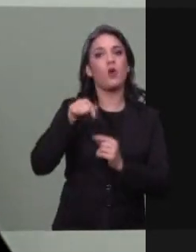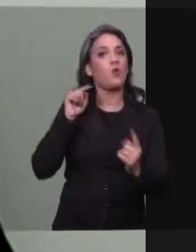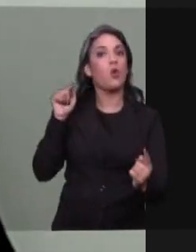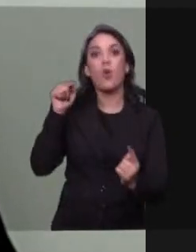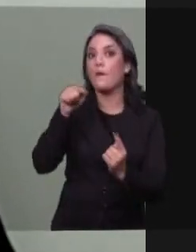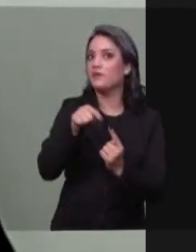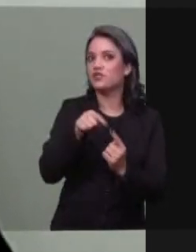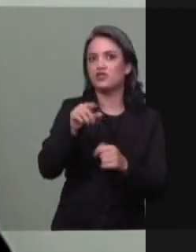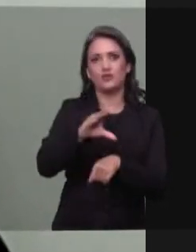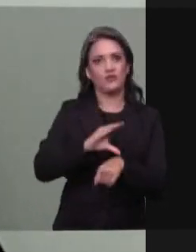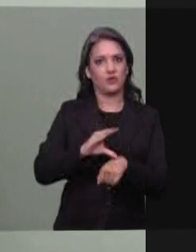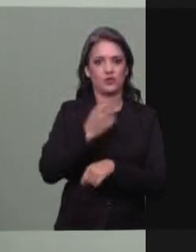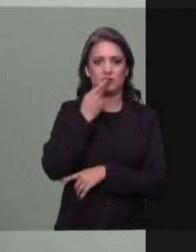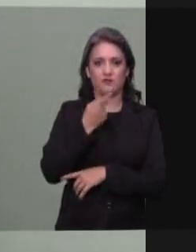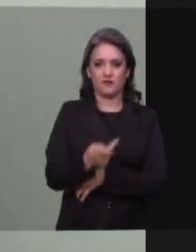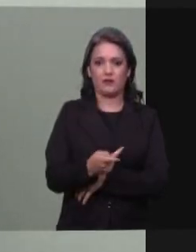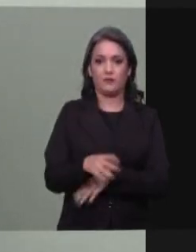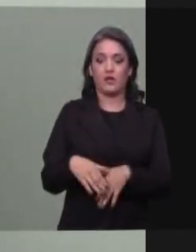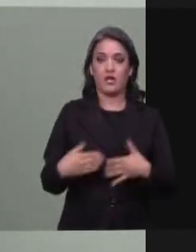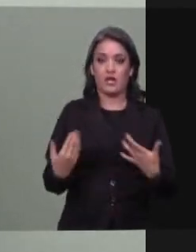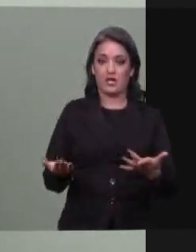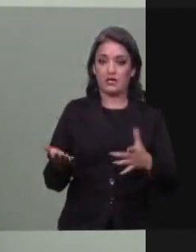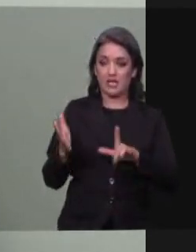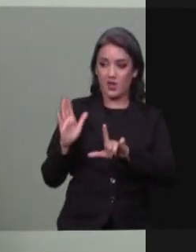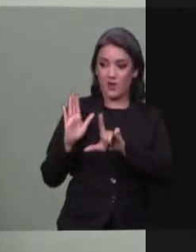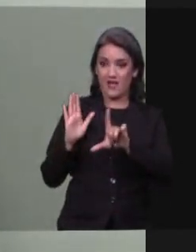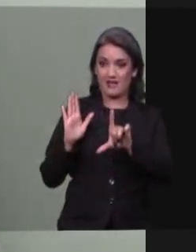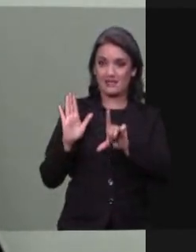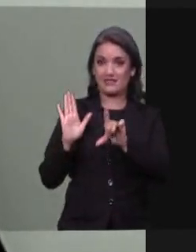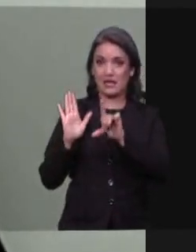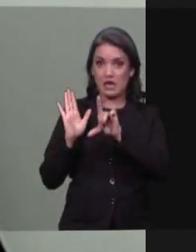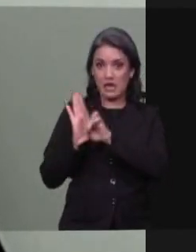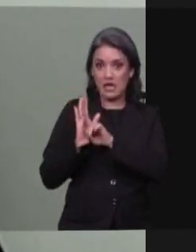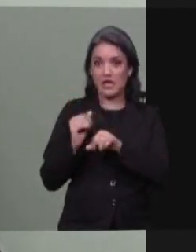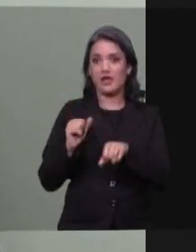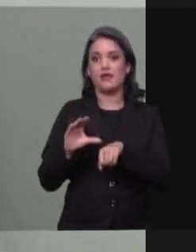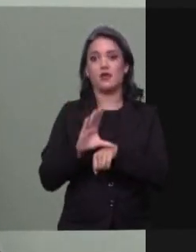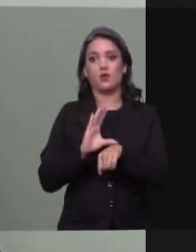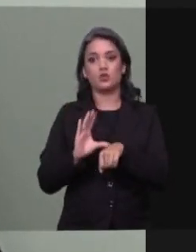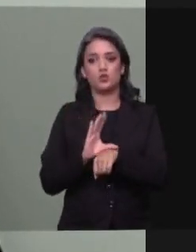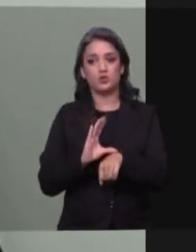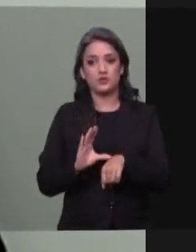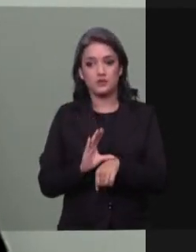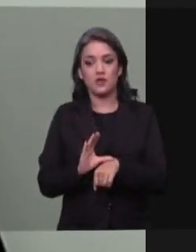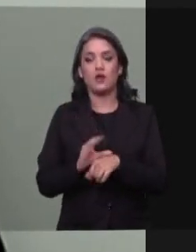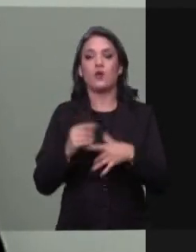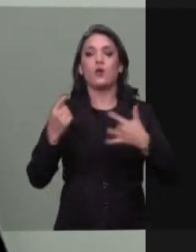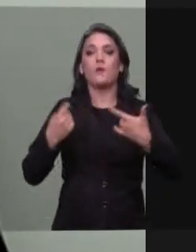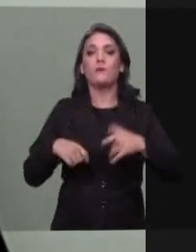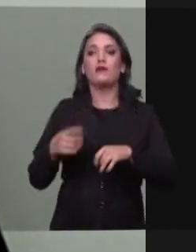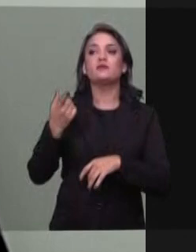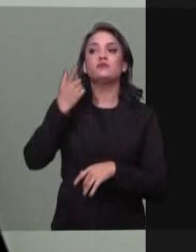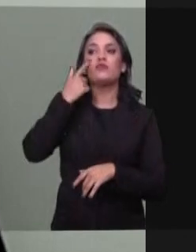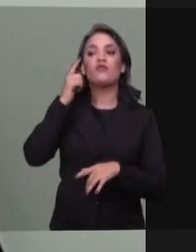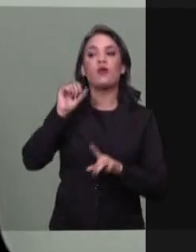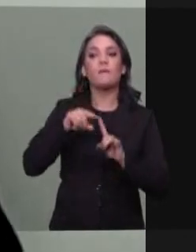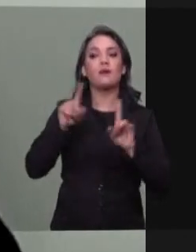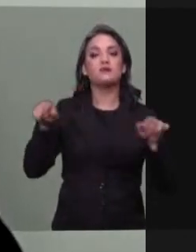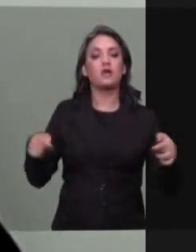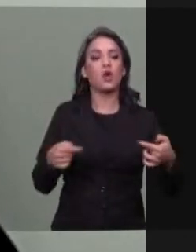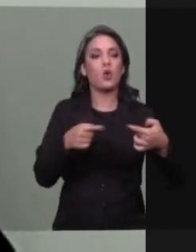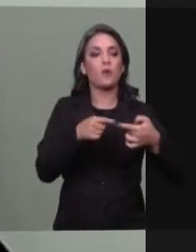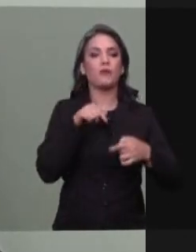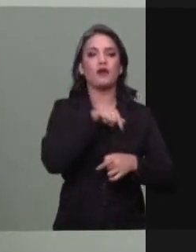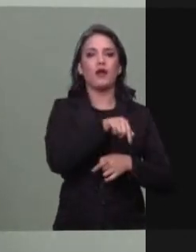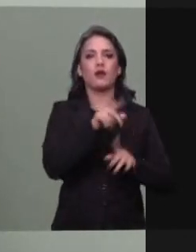objetivos. Então, eu não interpreto uma norma, nem constitucional, muito menos infraconstitucional, de tal maneira que ela propicie